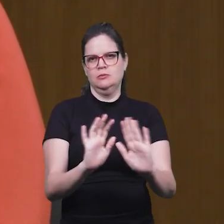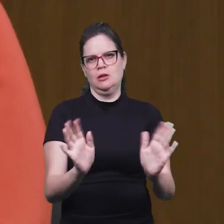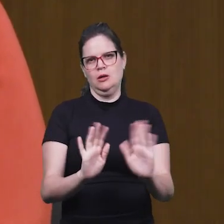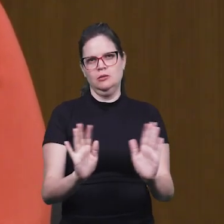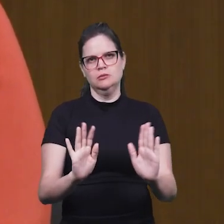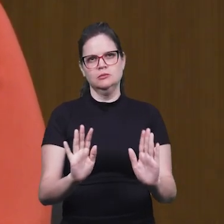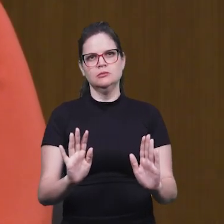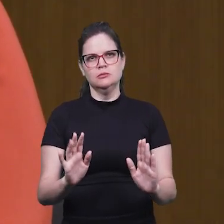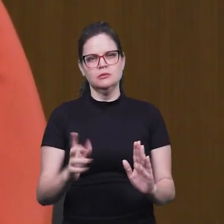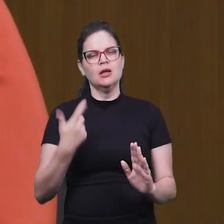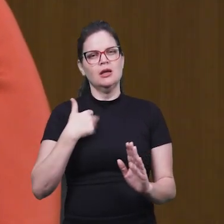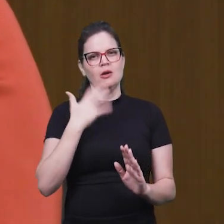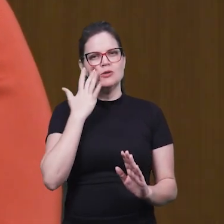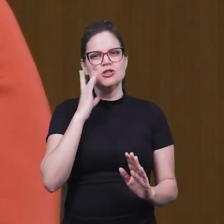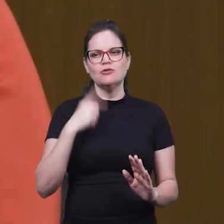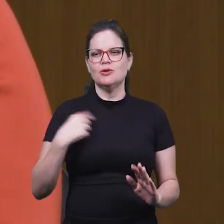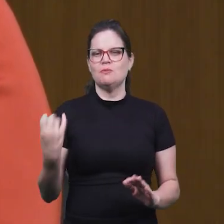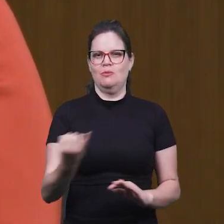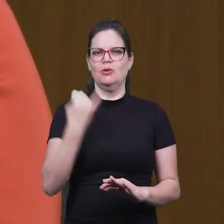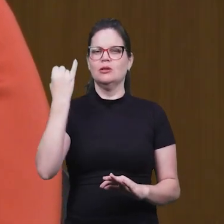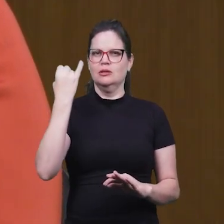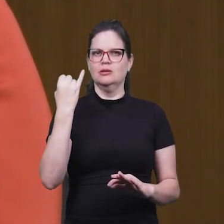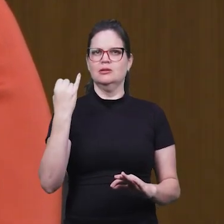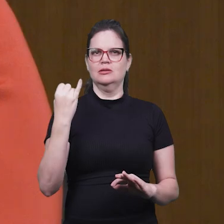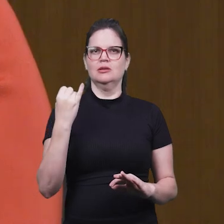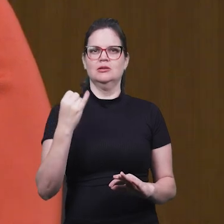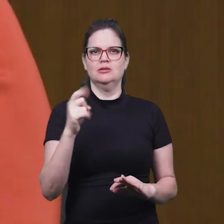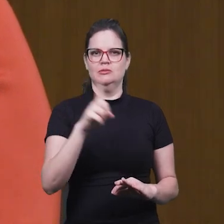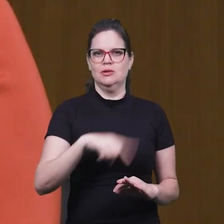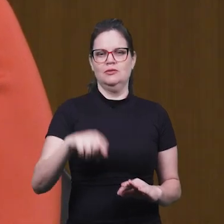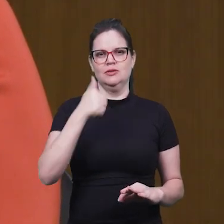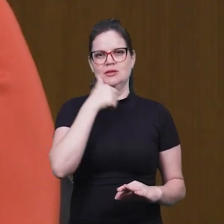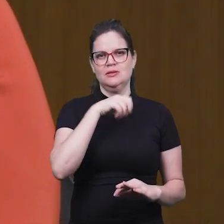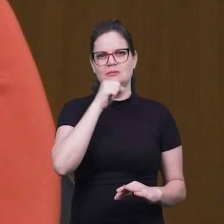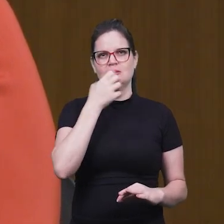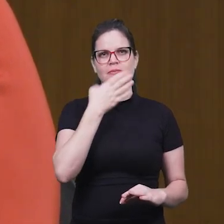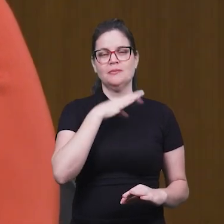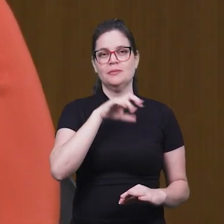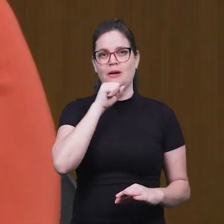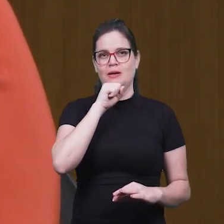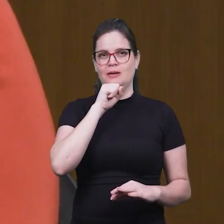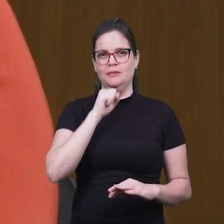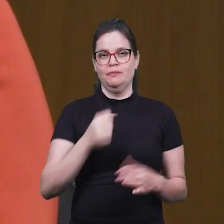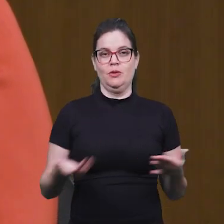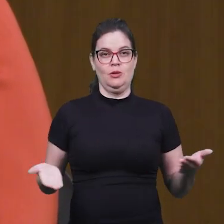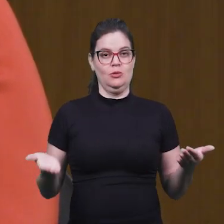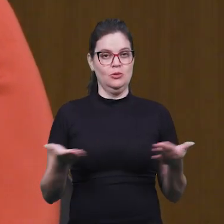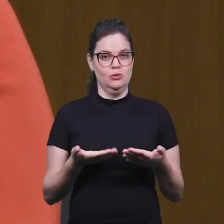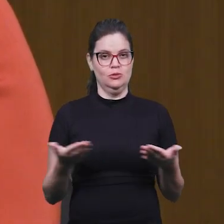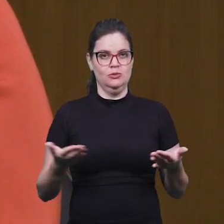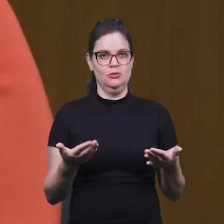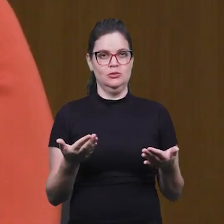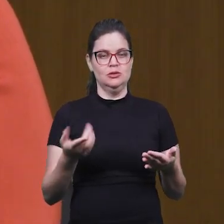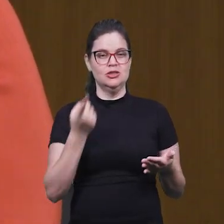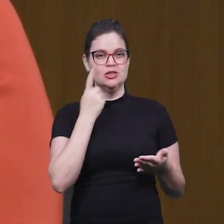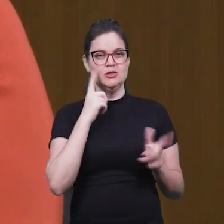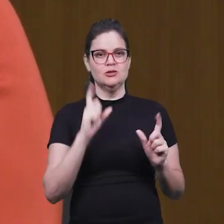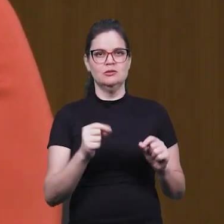muito importante para os pais. Hoje em dia, as crianças estão